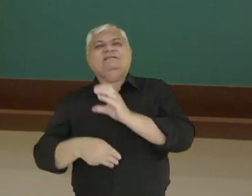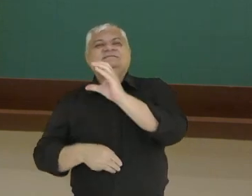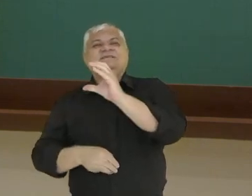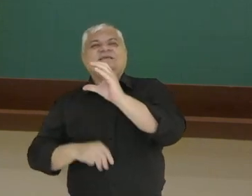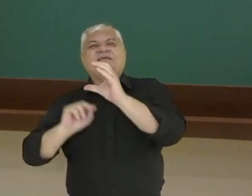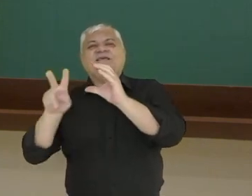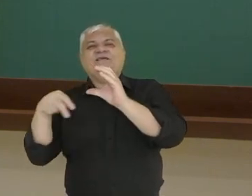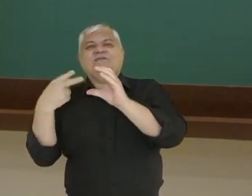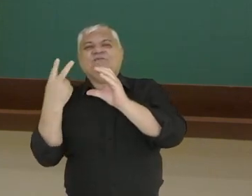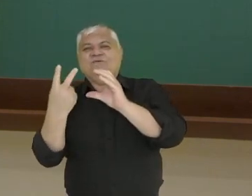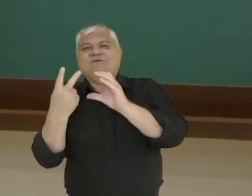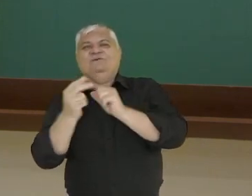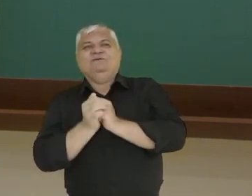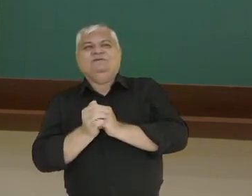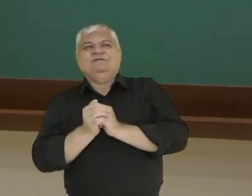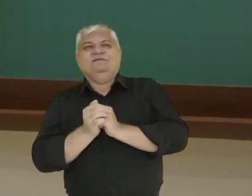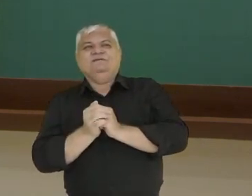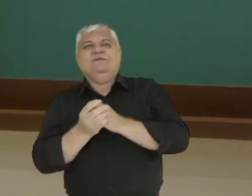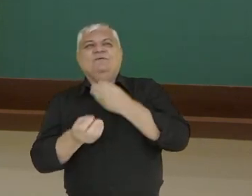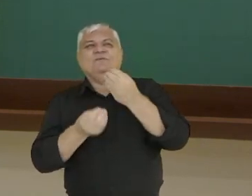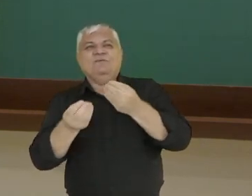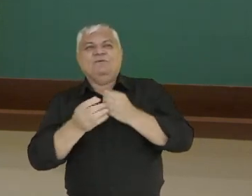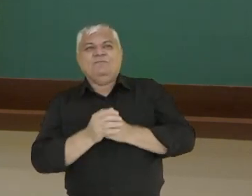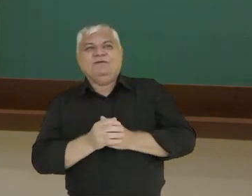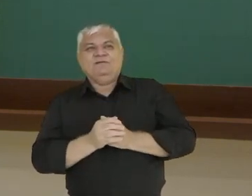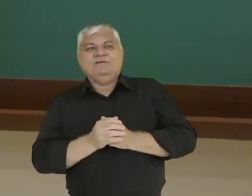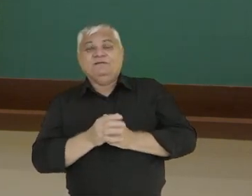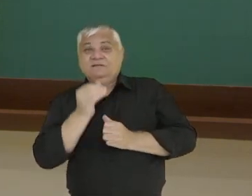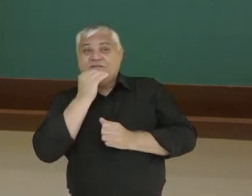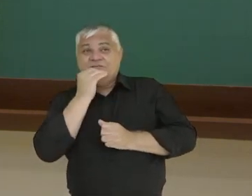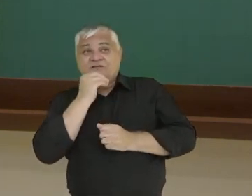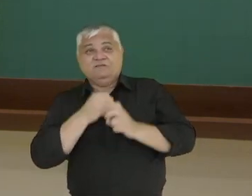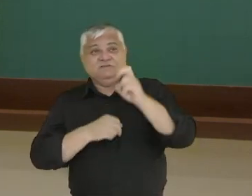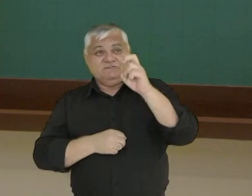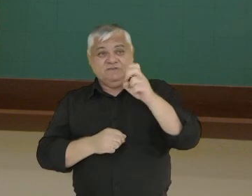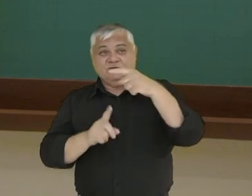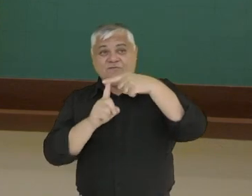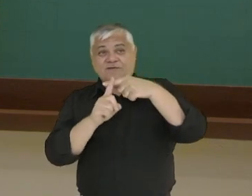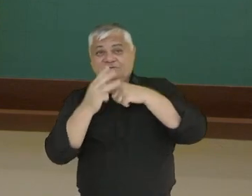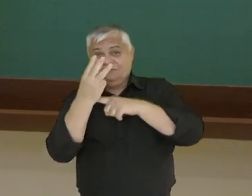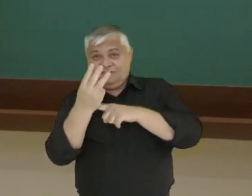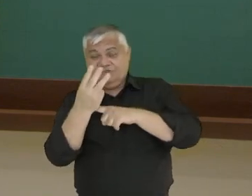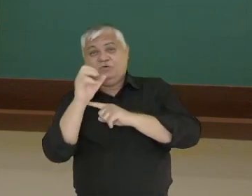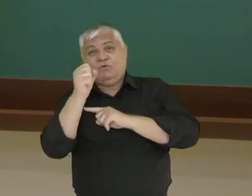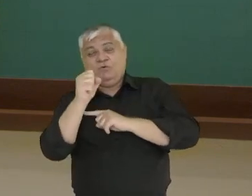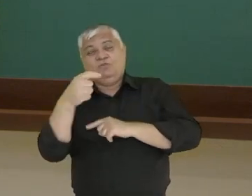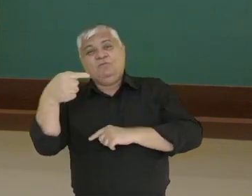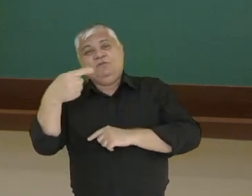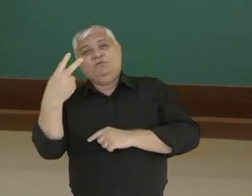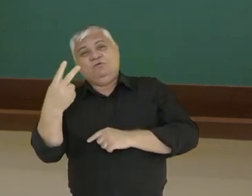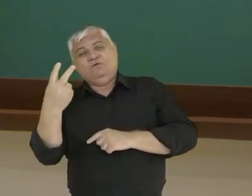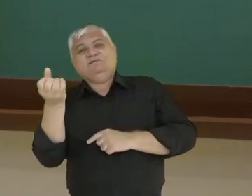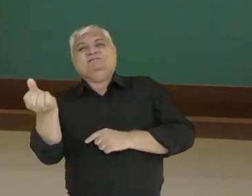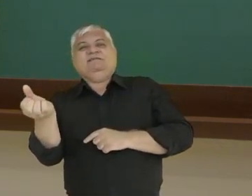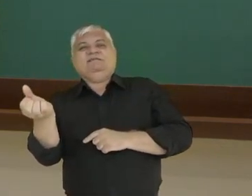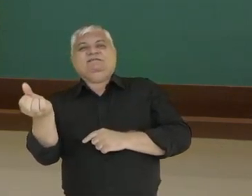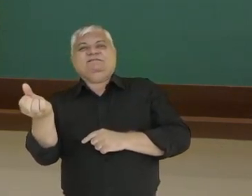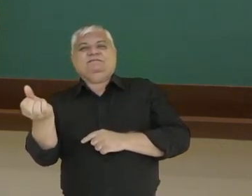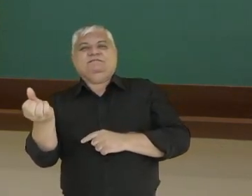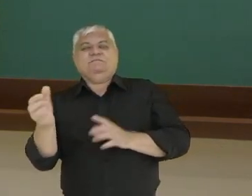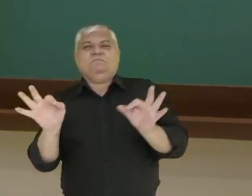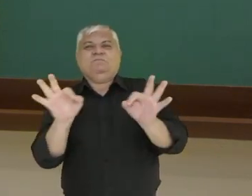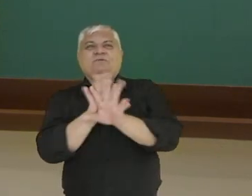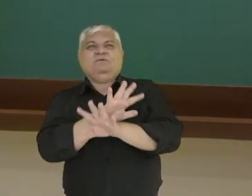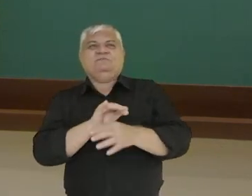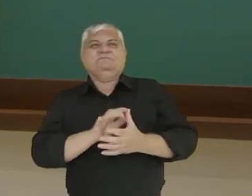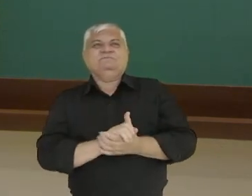dC menos 2, lembre que foram dados ali, né? Fazendo 5 mais 3 dá 8, 8 menos 2, 6, e